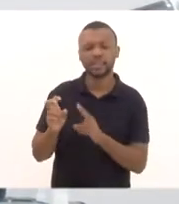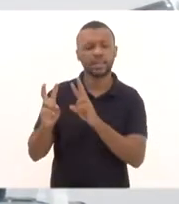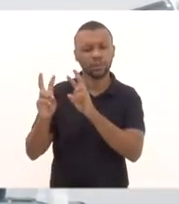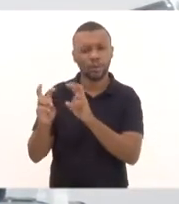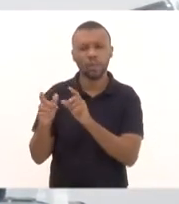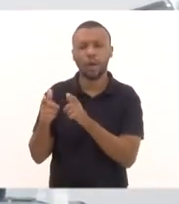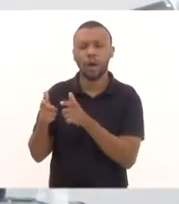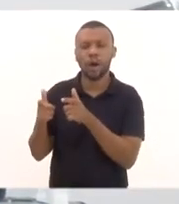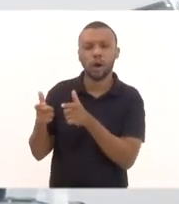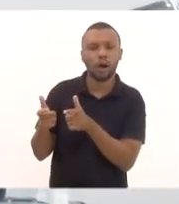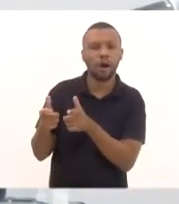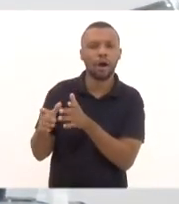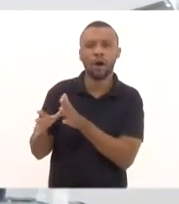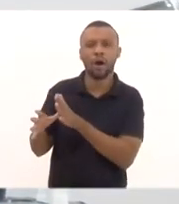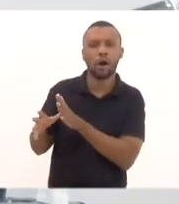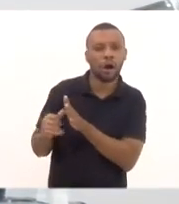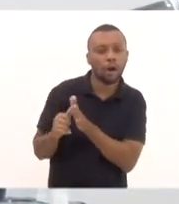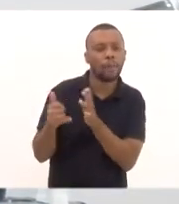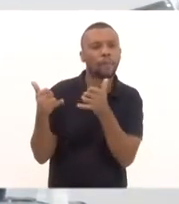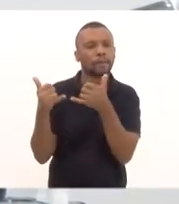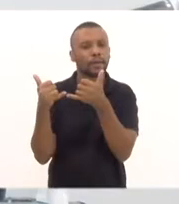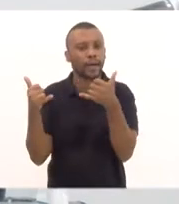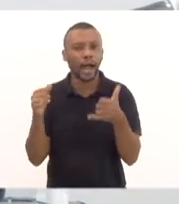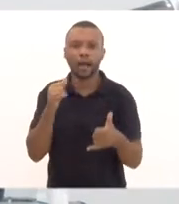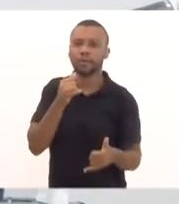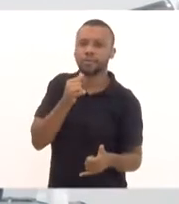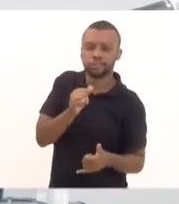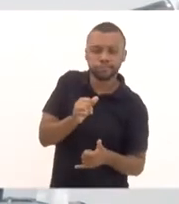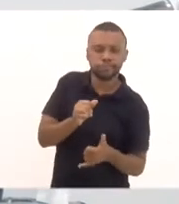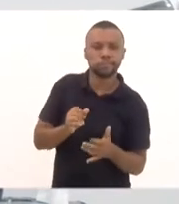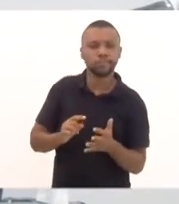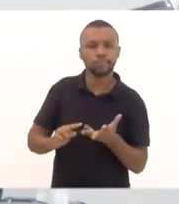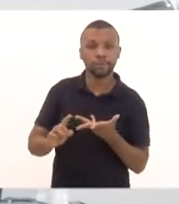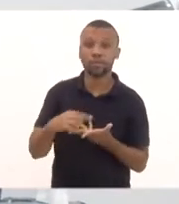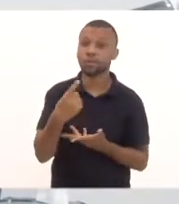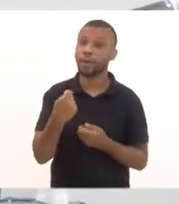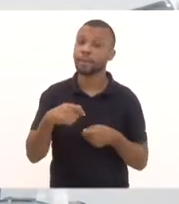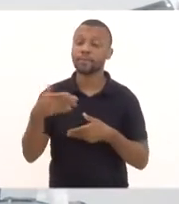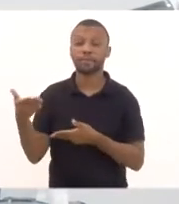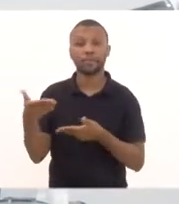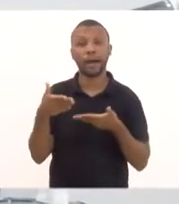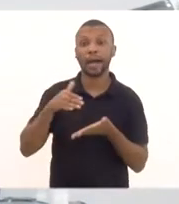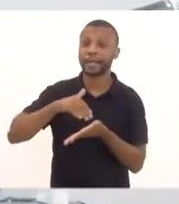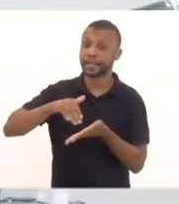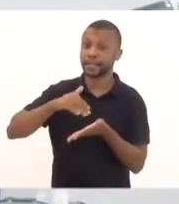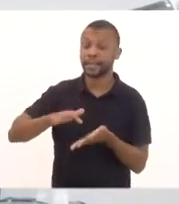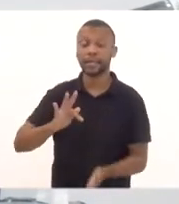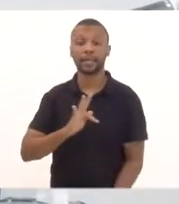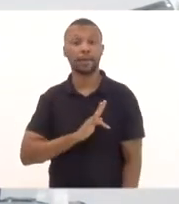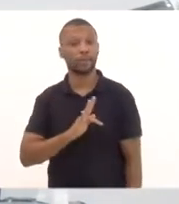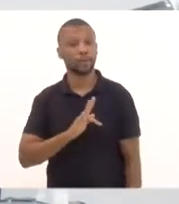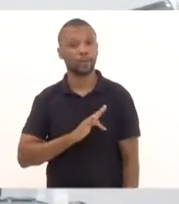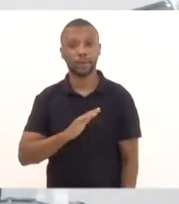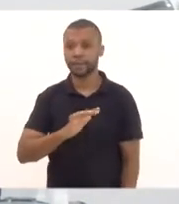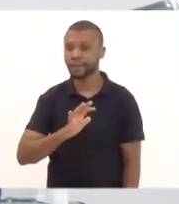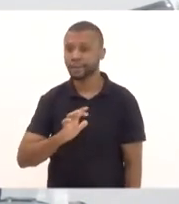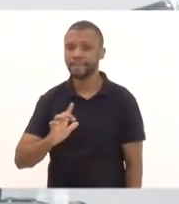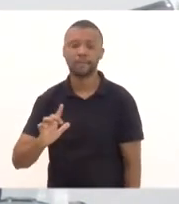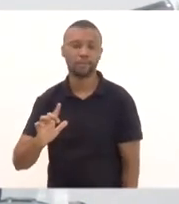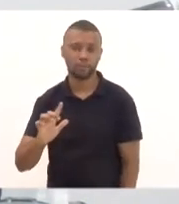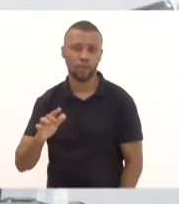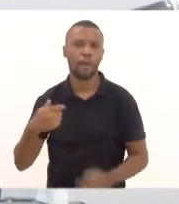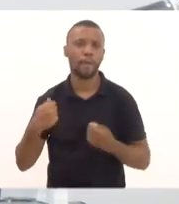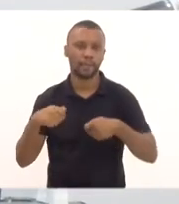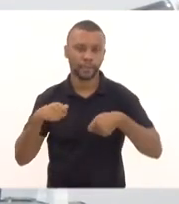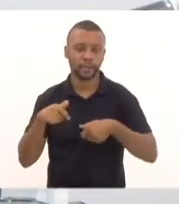no jogo de cabos enfim de outros materiais permanentes a gente vai ter que chamar a Marta secretaria da Polícia Civil né Vamos ter que chamar